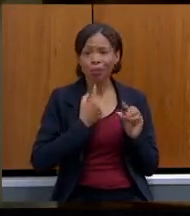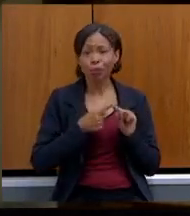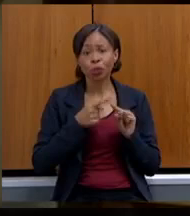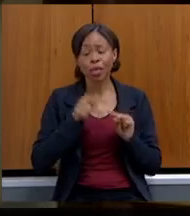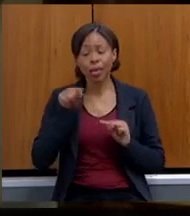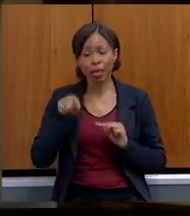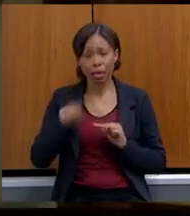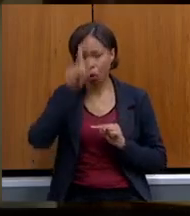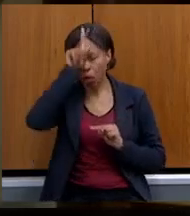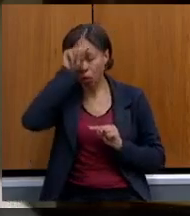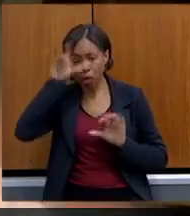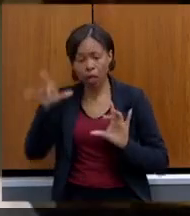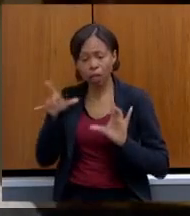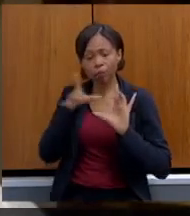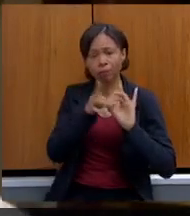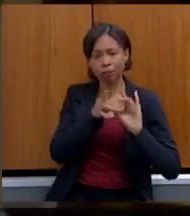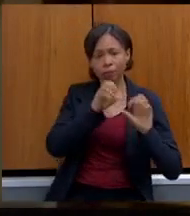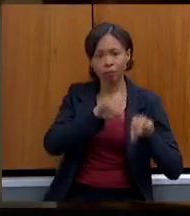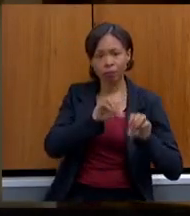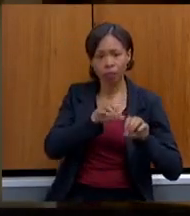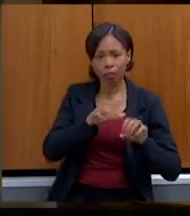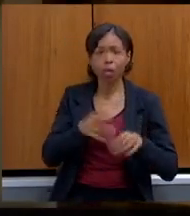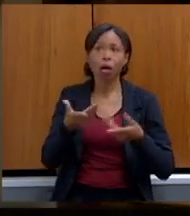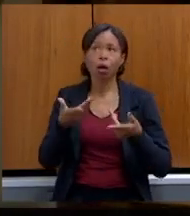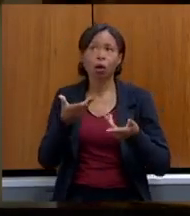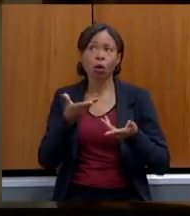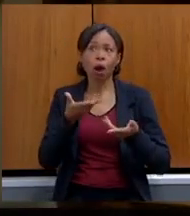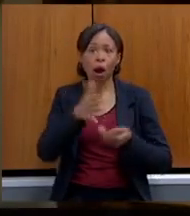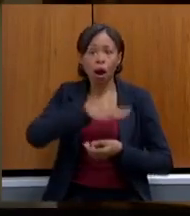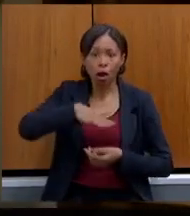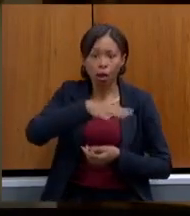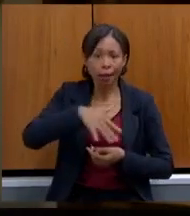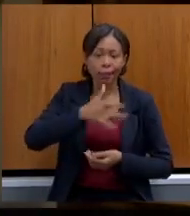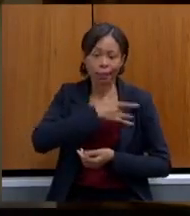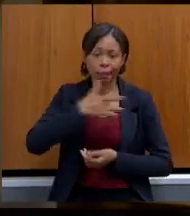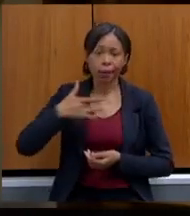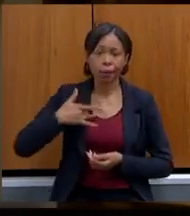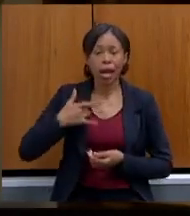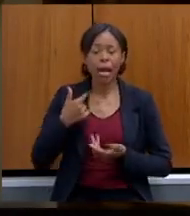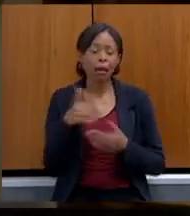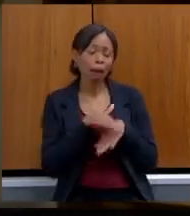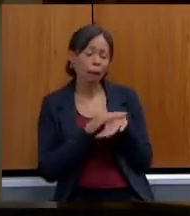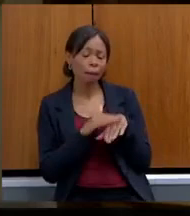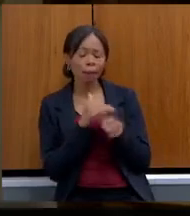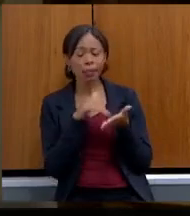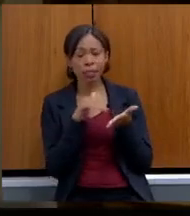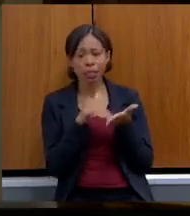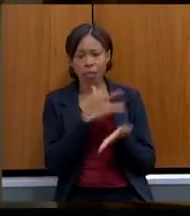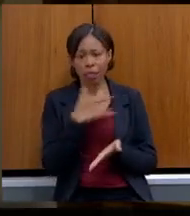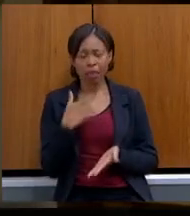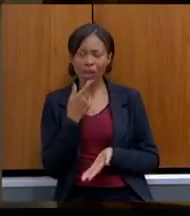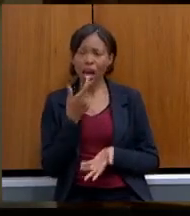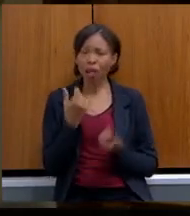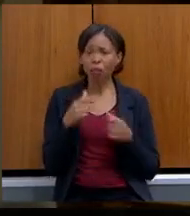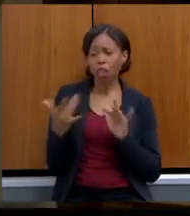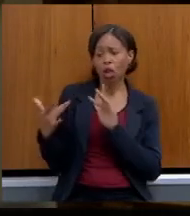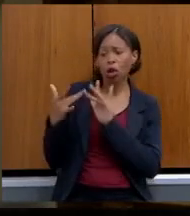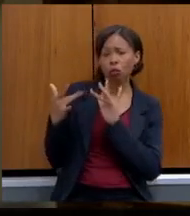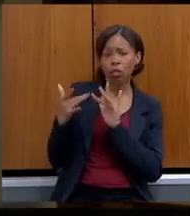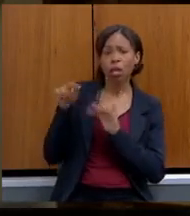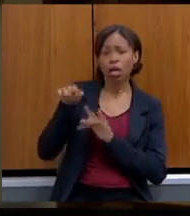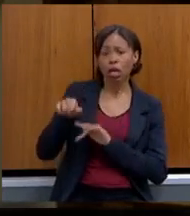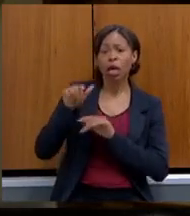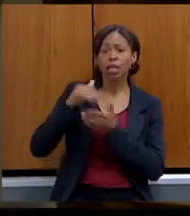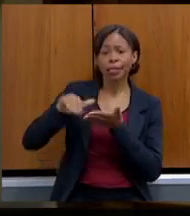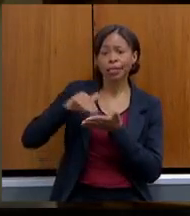ligado aí do cartão presta serviços na área da saúde você vai conversar com o secretário de saúde e fala é nós temos que entrar em contato aí com a Júlia